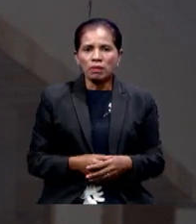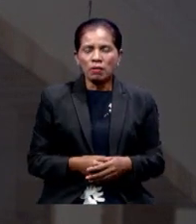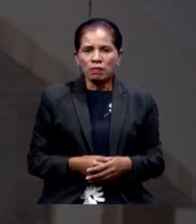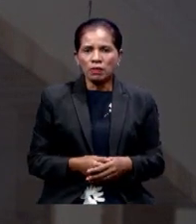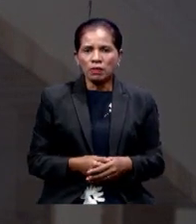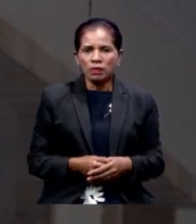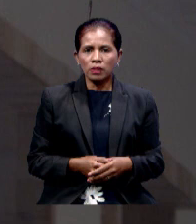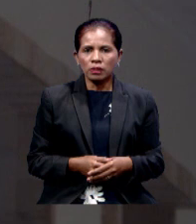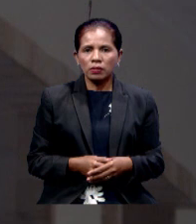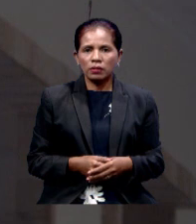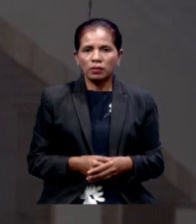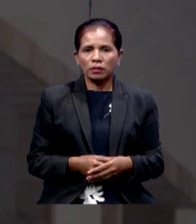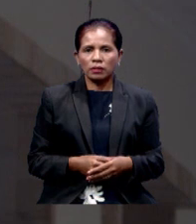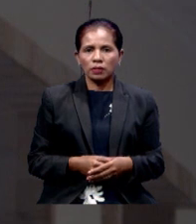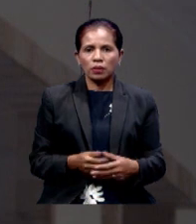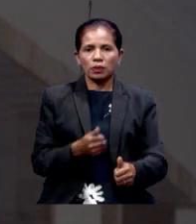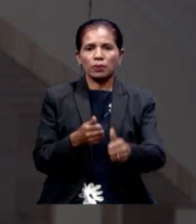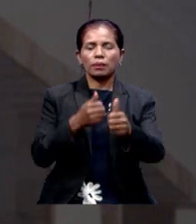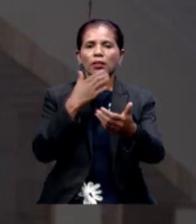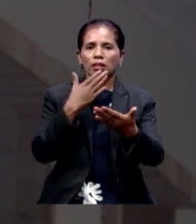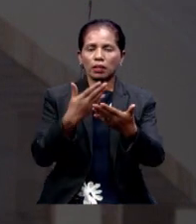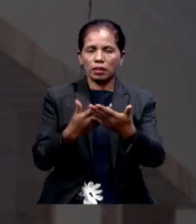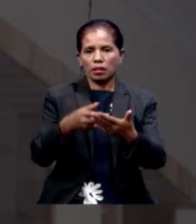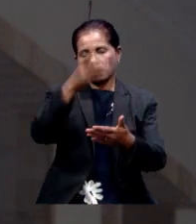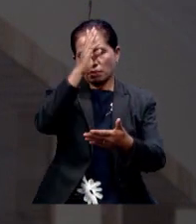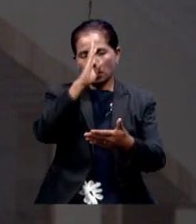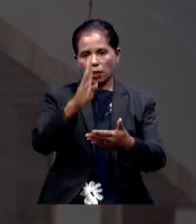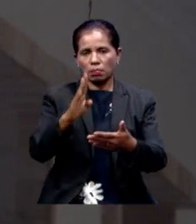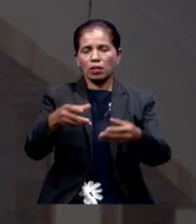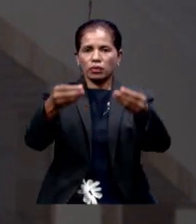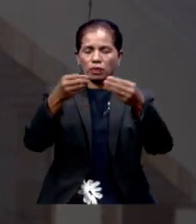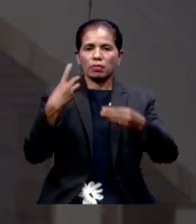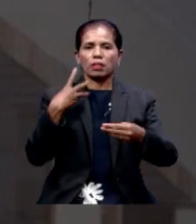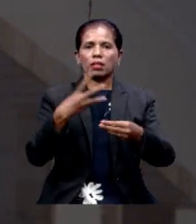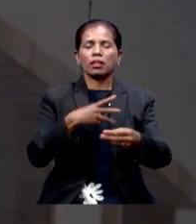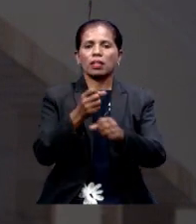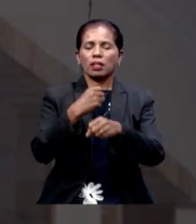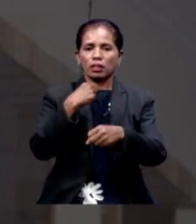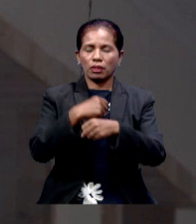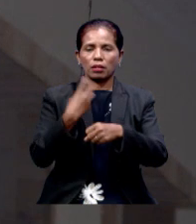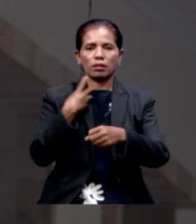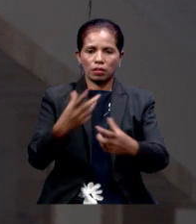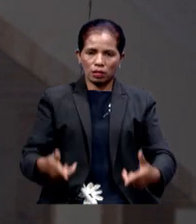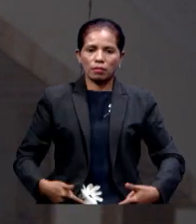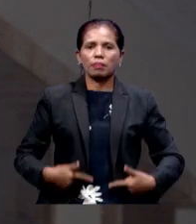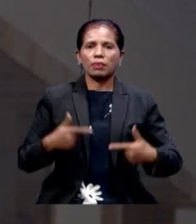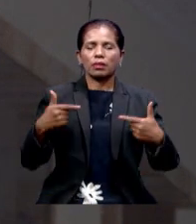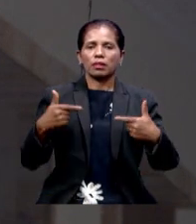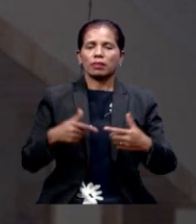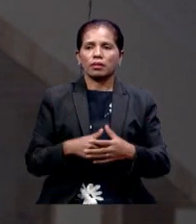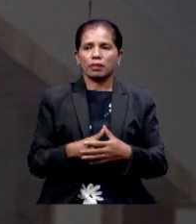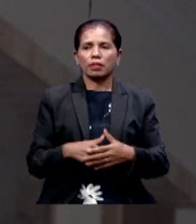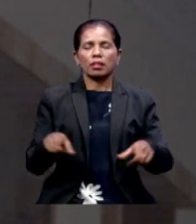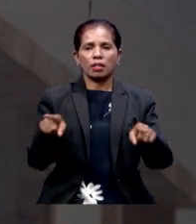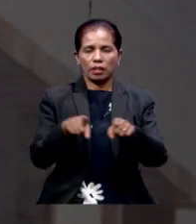por ir de dia que boa neve na Roma, Caruca Ita, Atohala e tenha morte na Lara. Só a